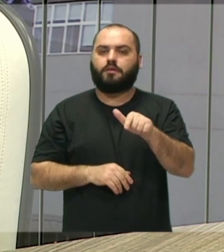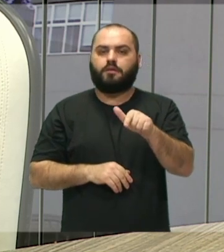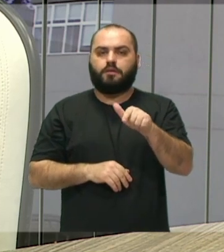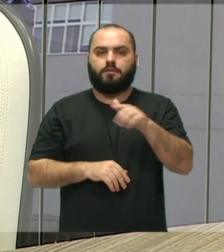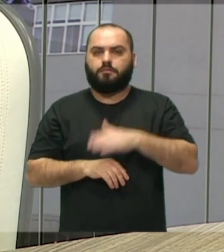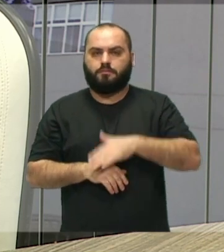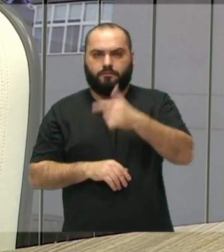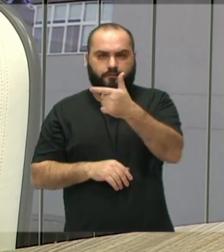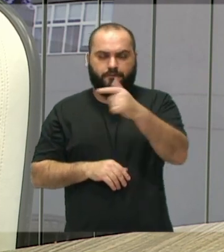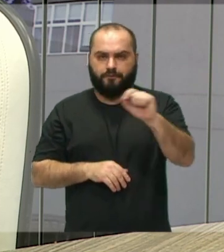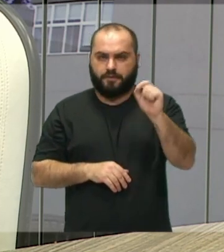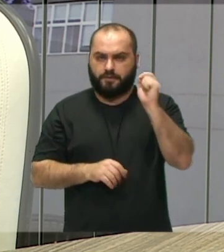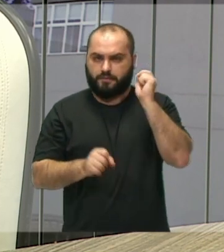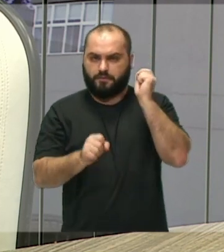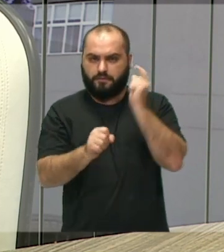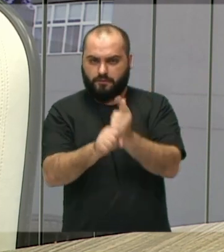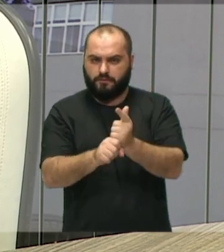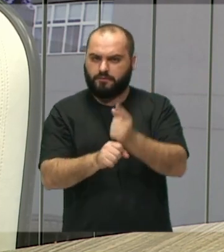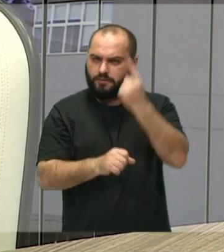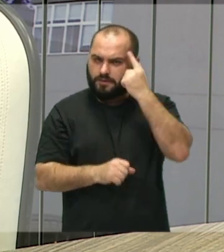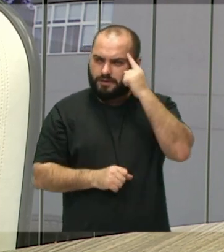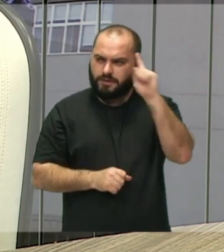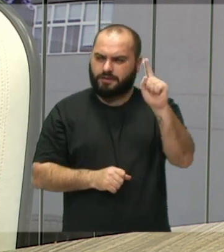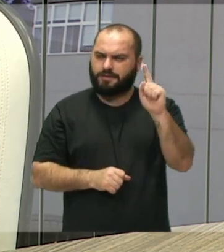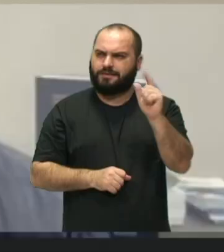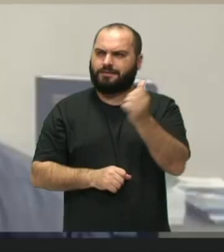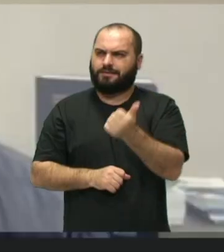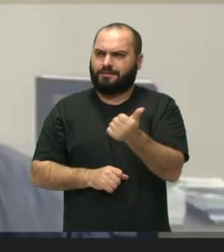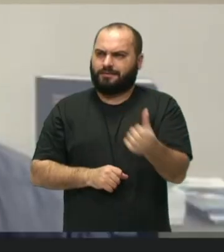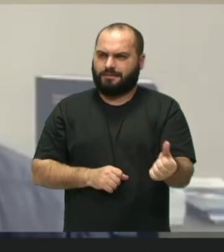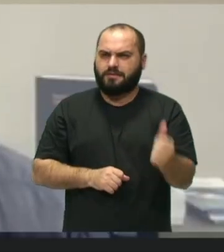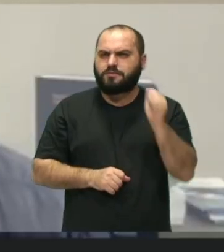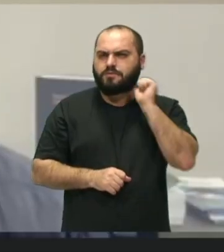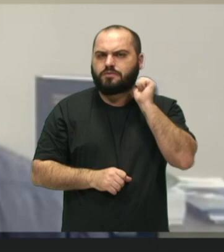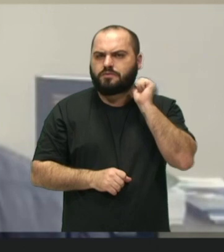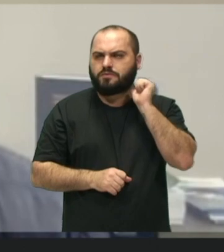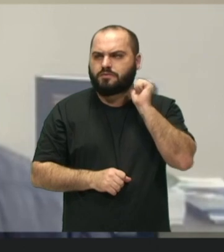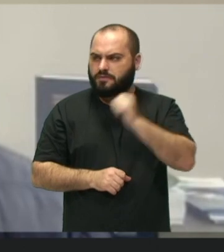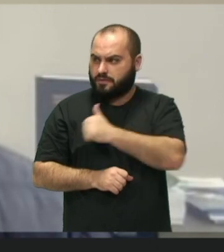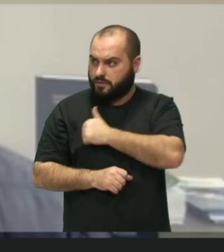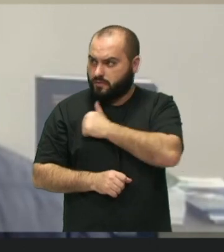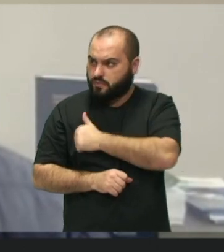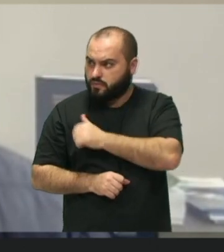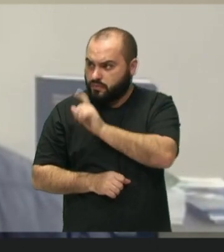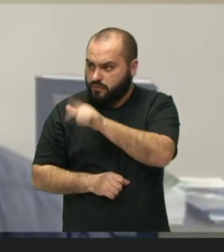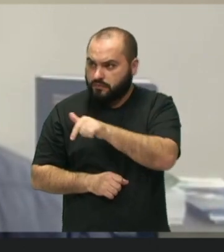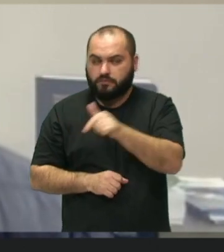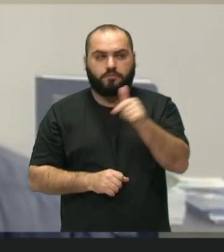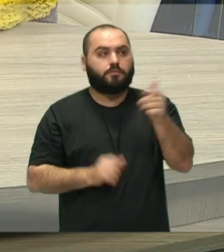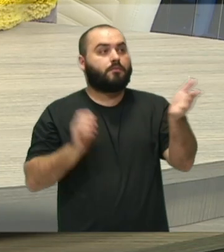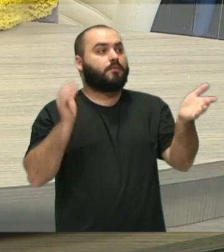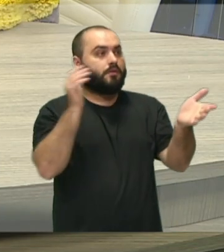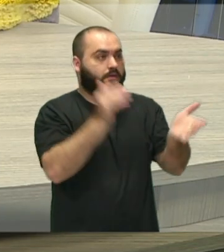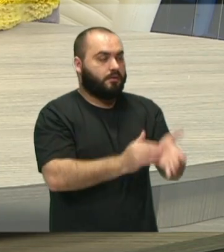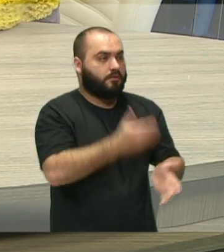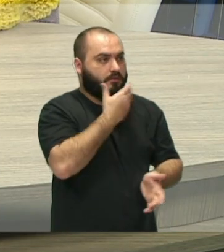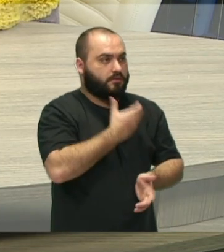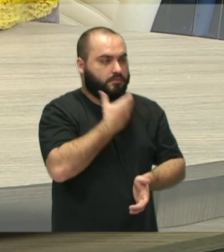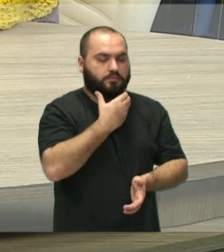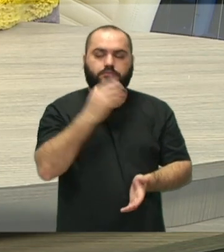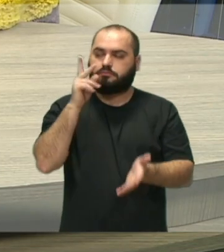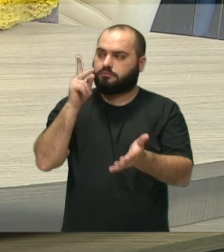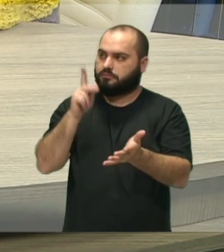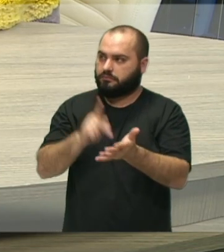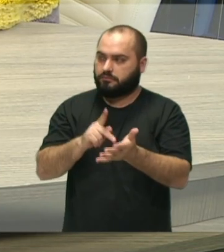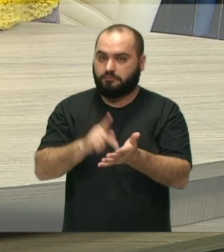20 encontros daqui, do dia 16 de agosto, é isso, né? 16 Exato. de agosto. Até dezembro. Até dezembro. Exato.